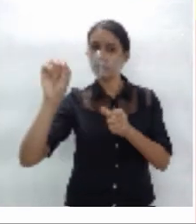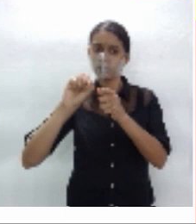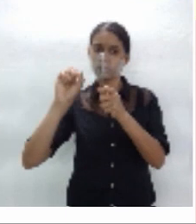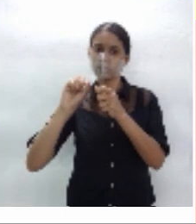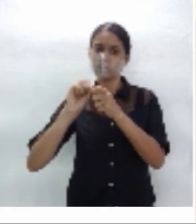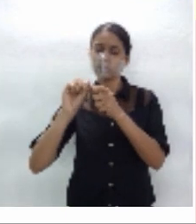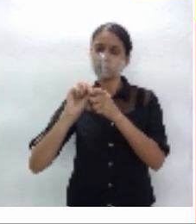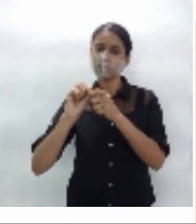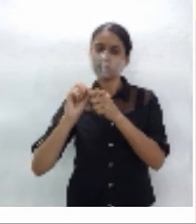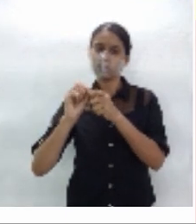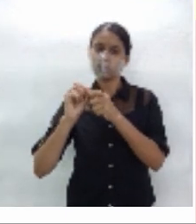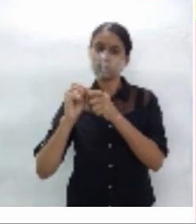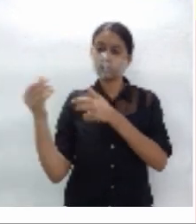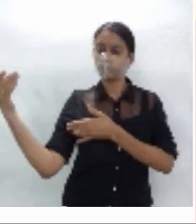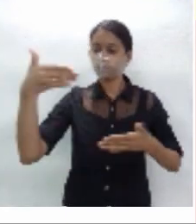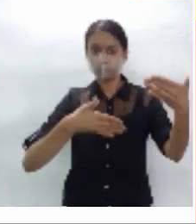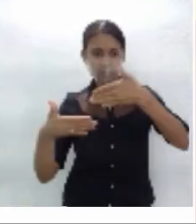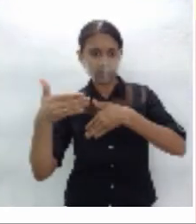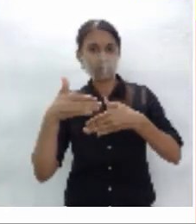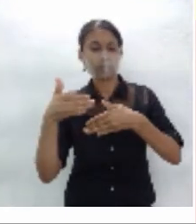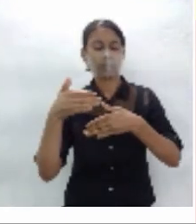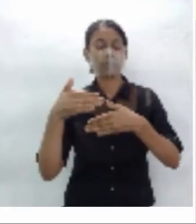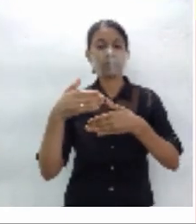construíram parte do Império Europeu,